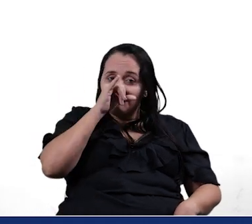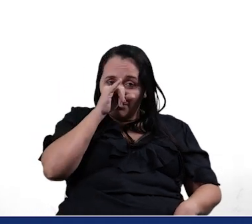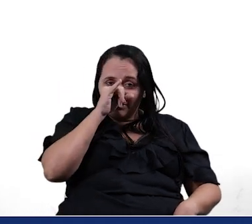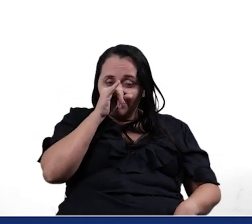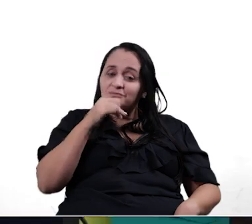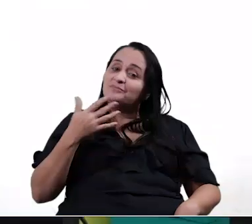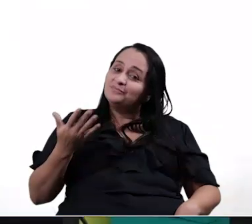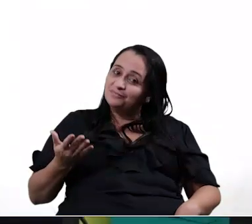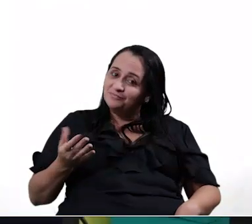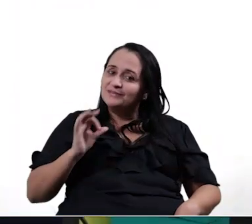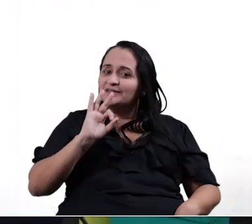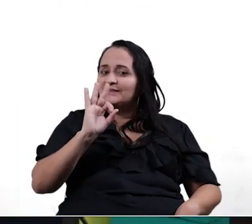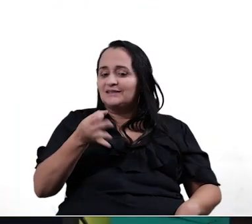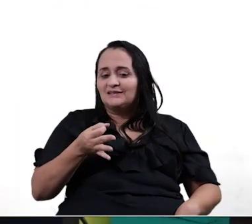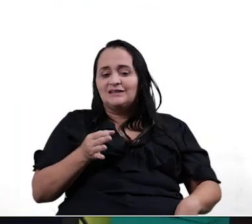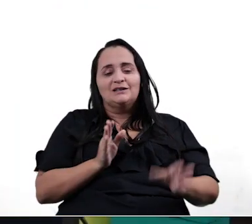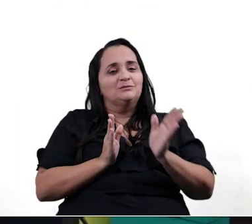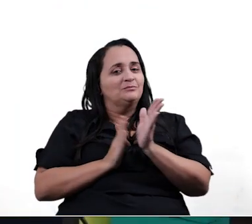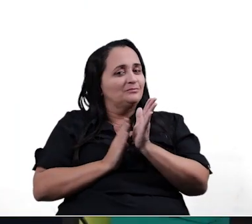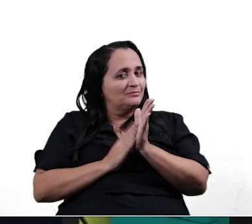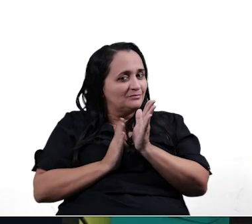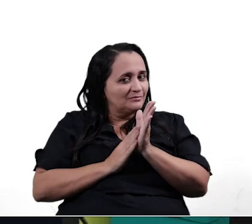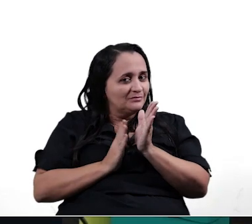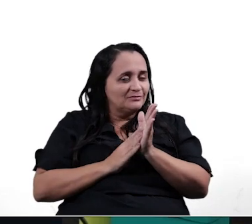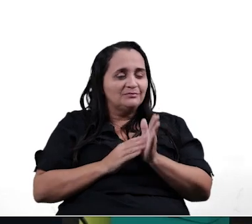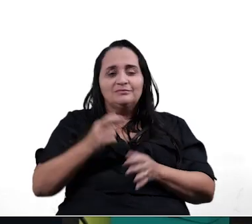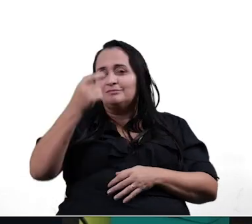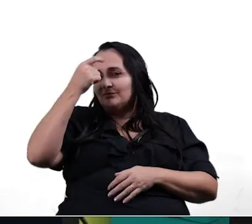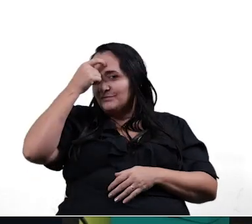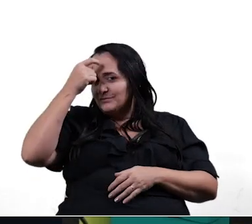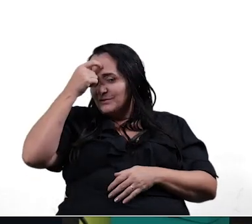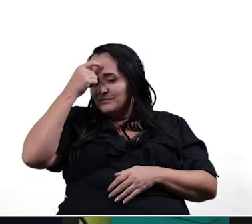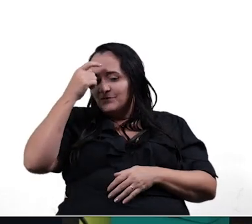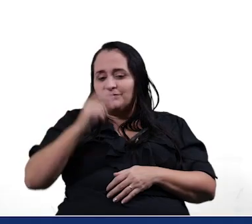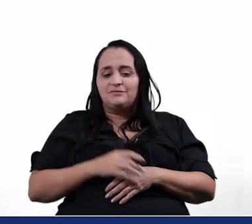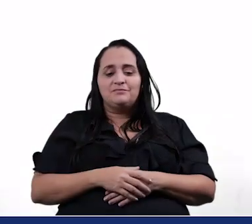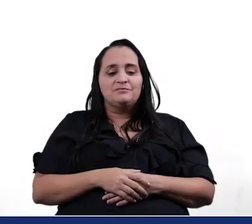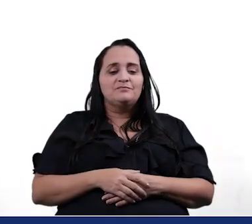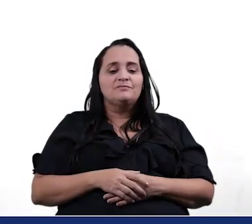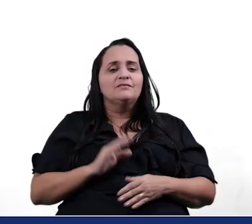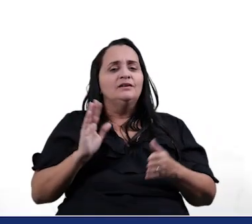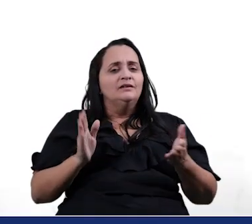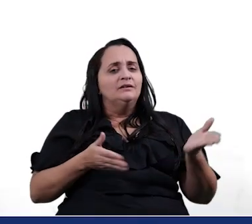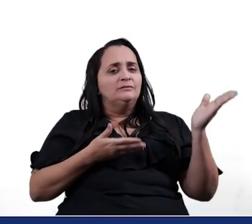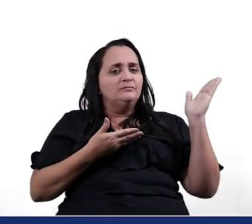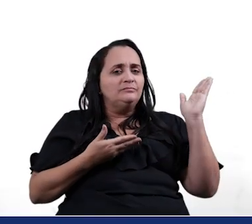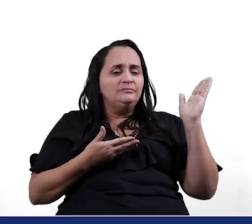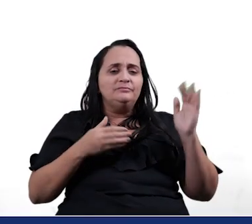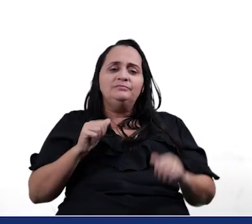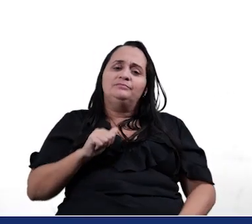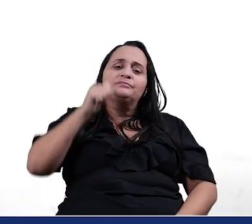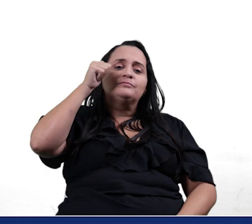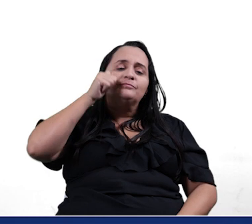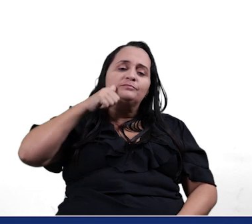porquinhos. Vocês estão de parabéns com a memória de vocês. Agora, olha aqui. A menina ia por